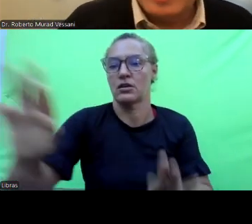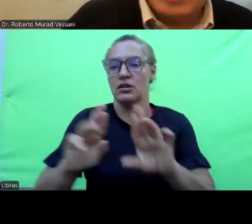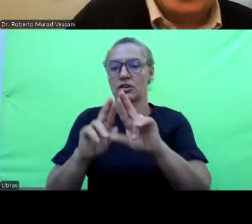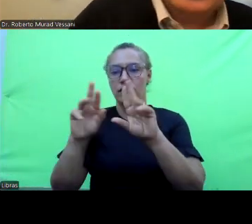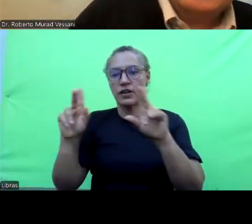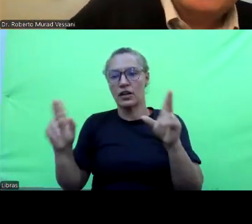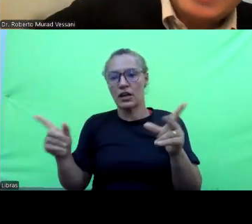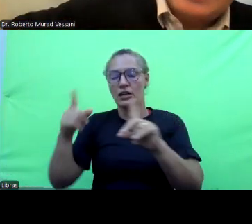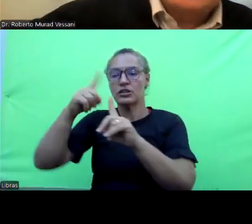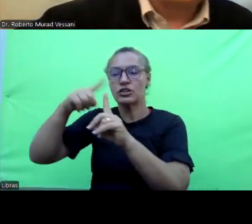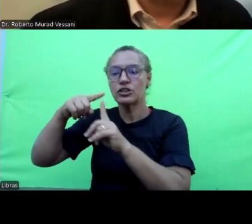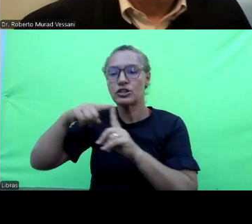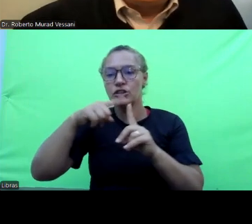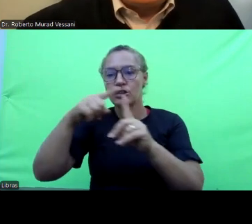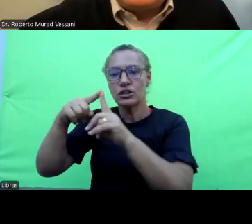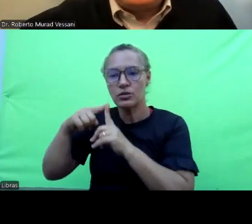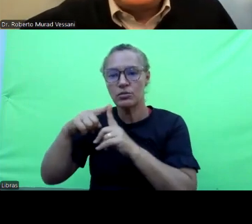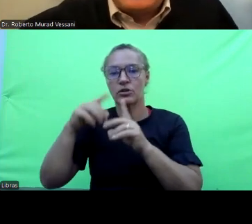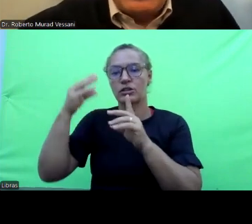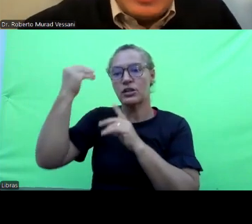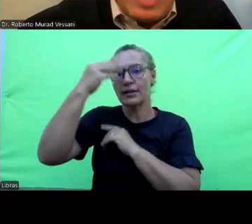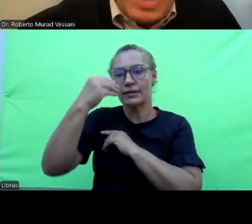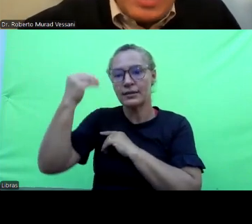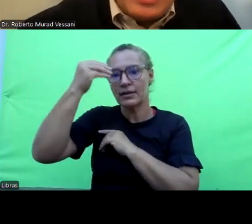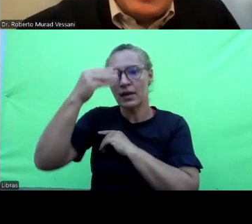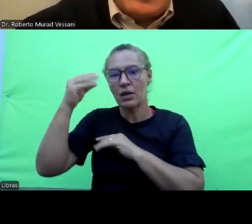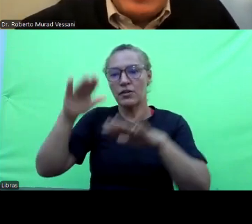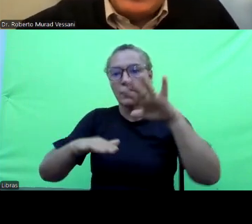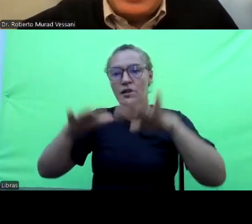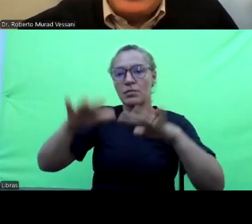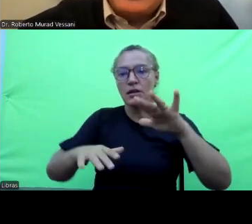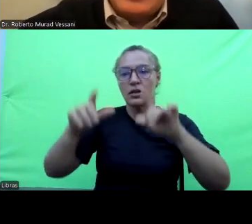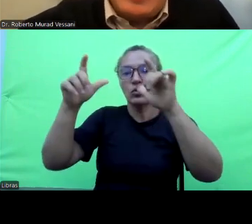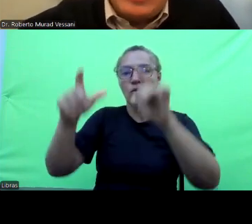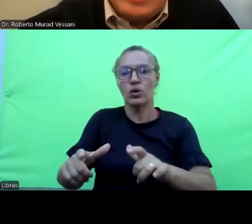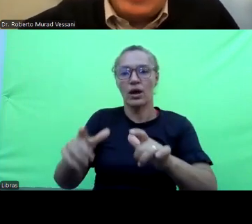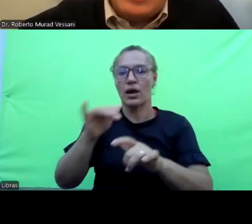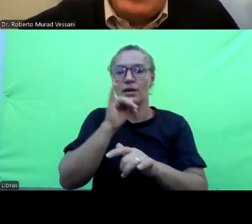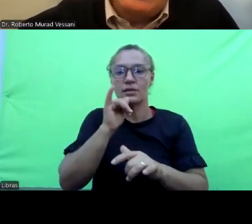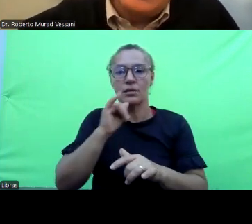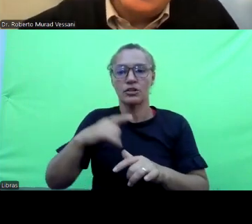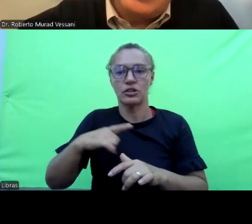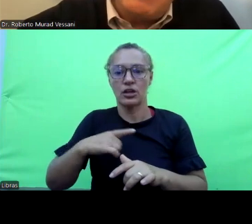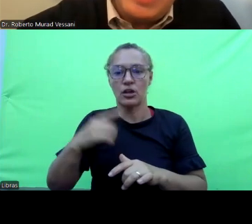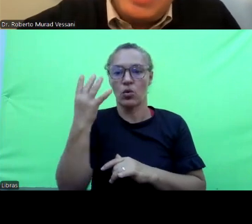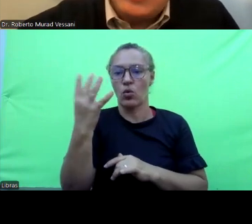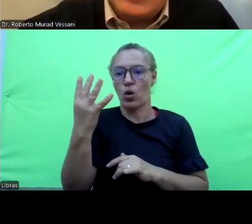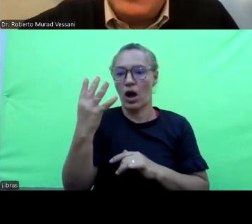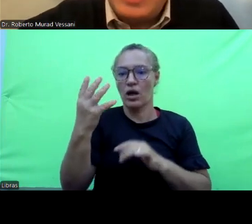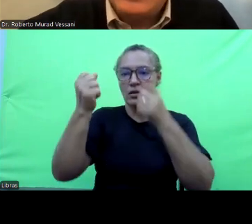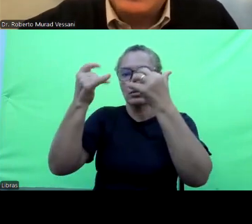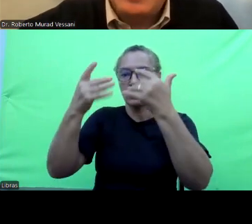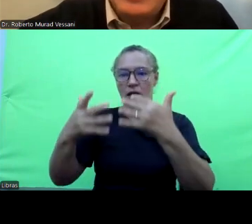consulta oftalmológica, né? Então, aqui a gente tem 4 imagens para ilustrar exatamente isso. Então, existem